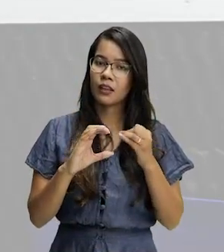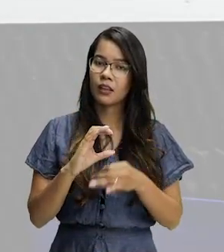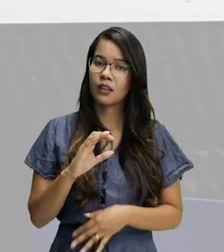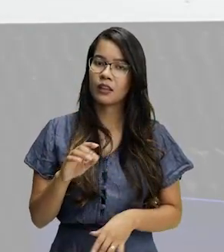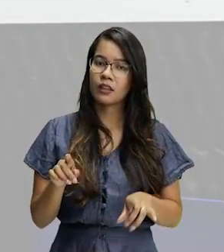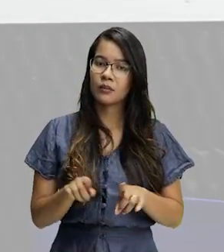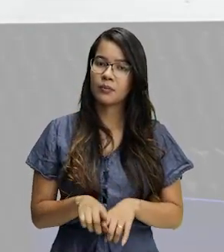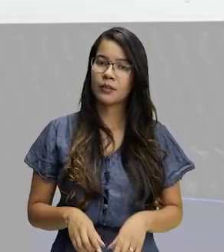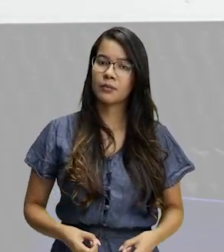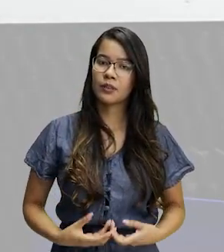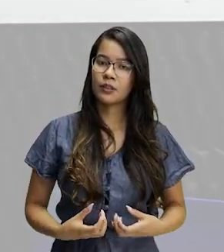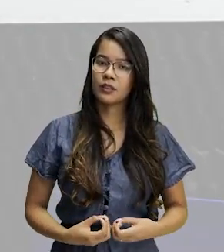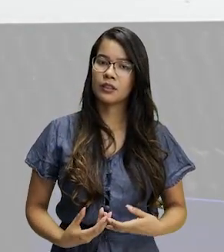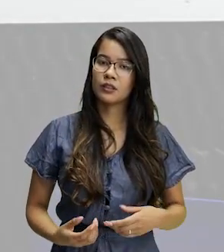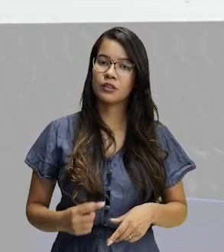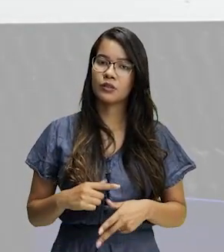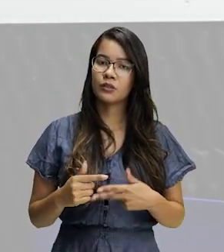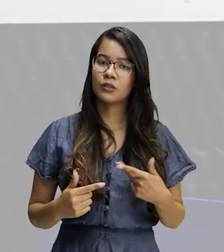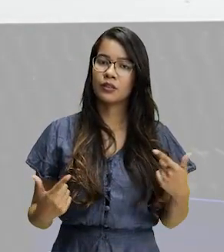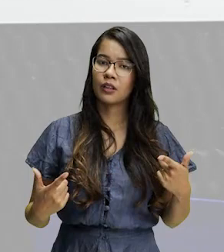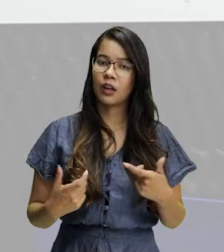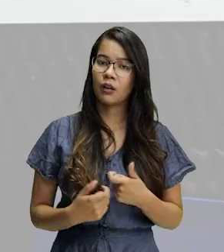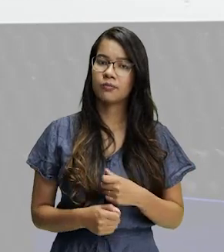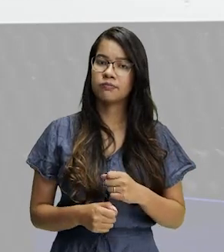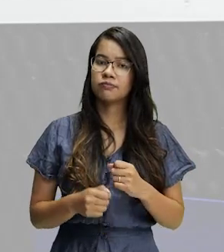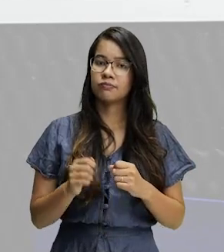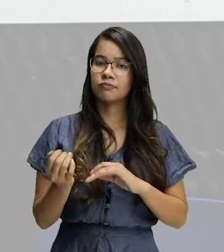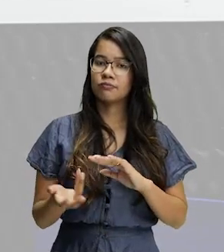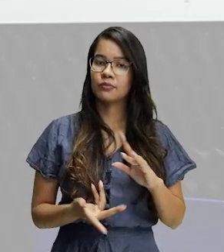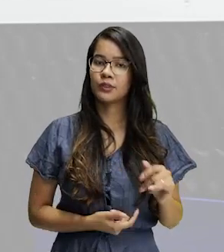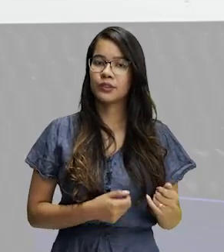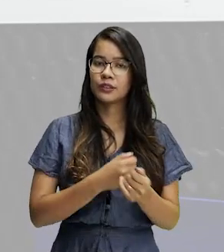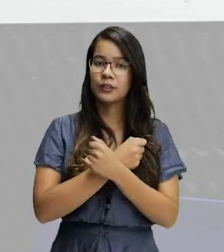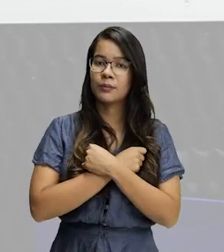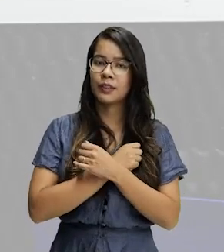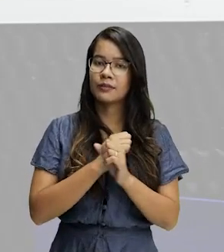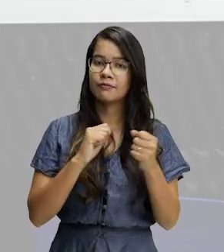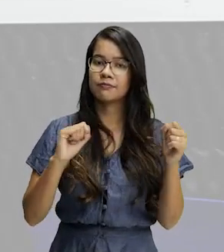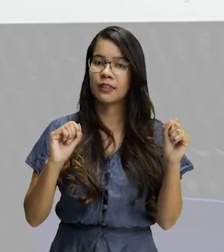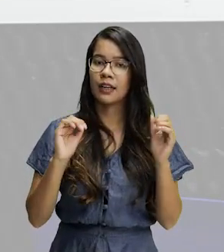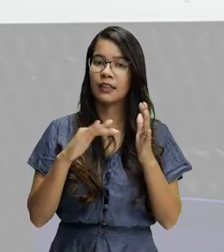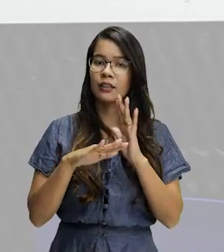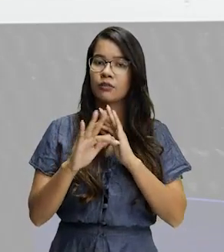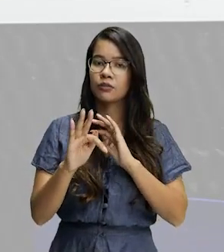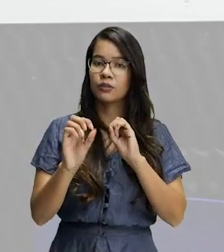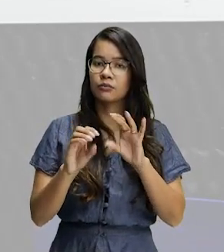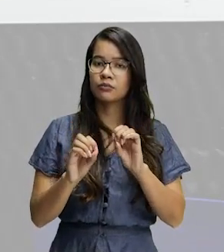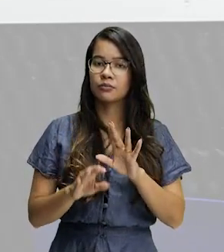motivações da Segunda Guerra Mundial. Um grande abraço e até o nosso próximo encontro.